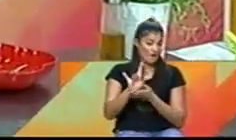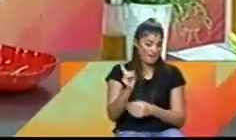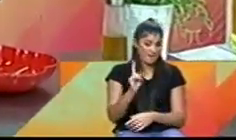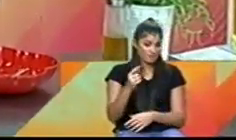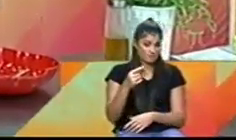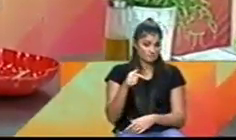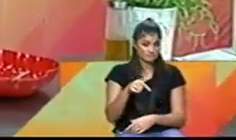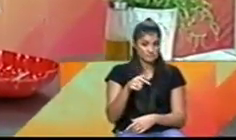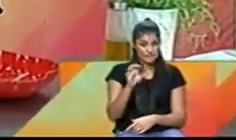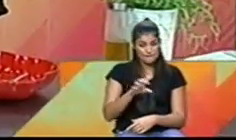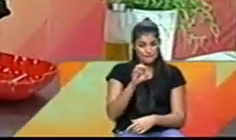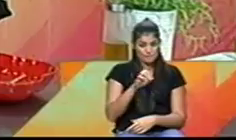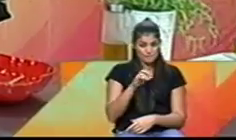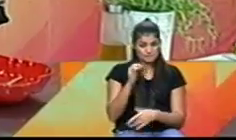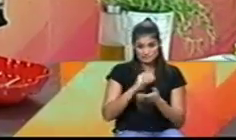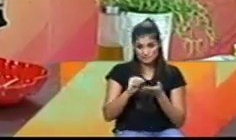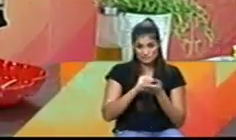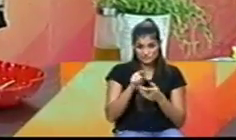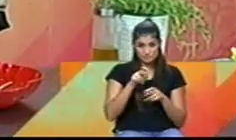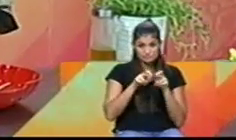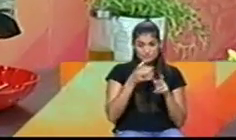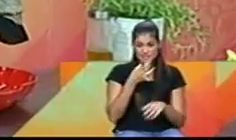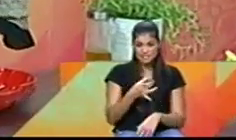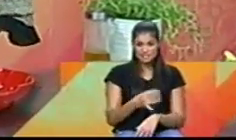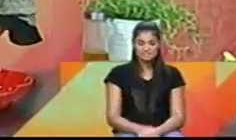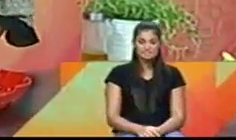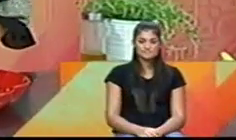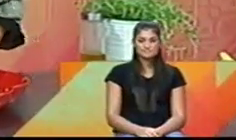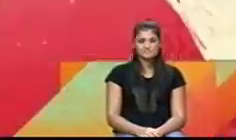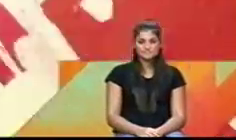agora de que forma se pode inscrever nestes duelos de Natal.